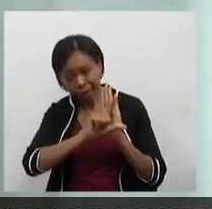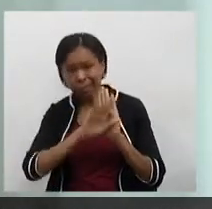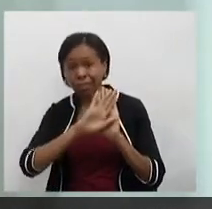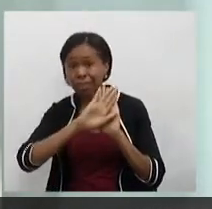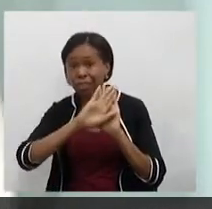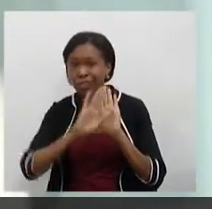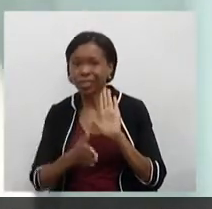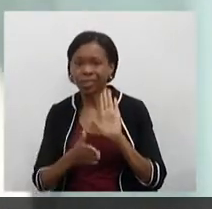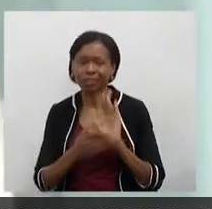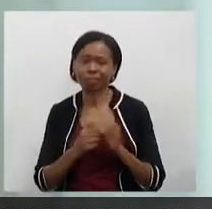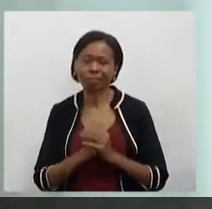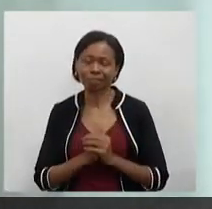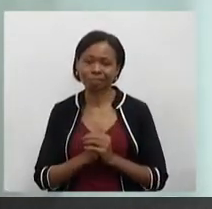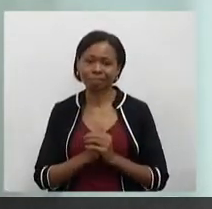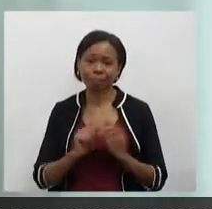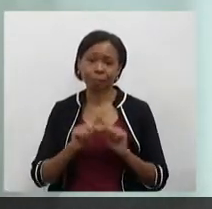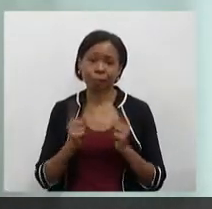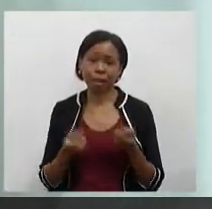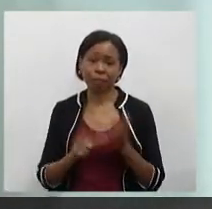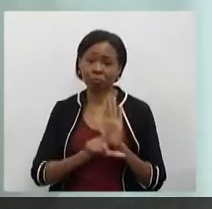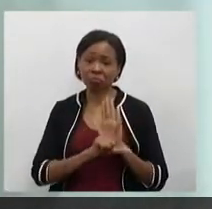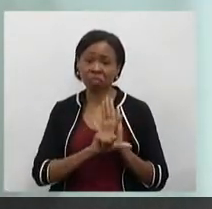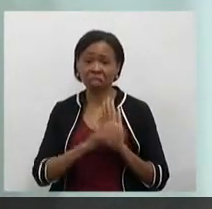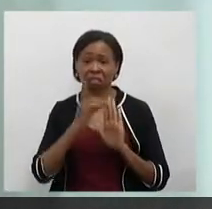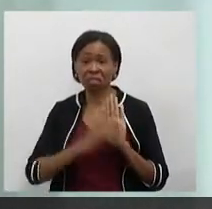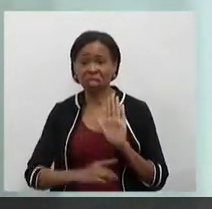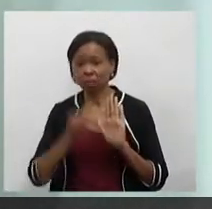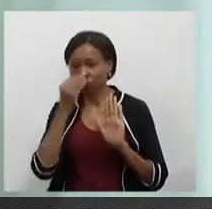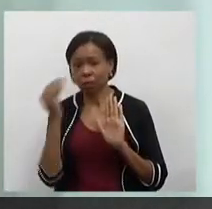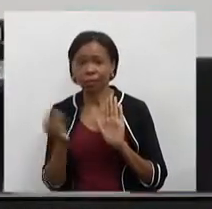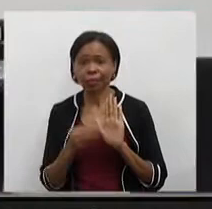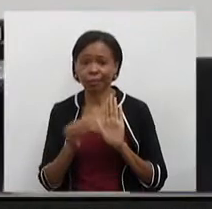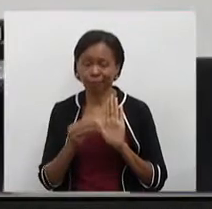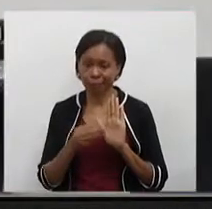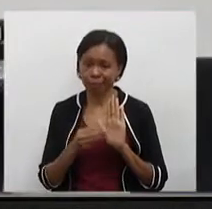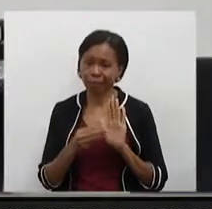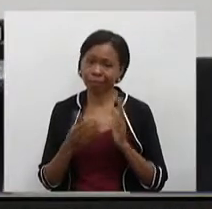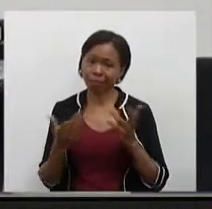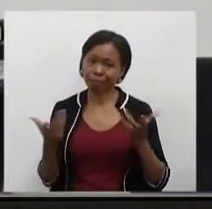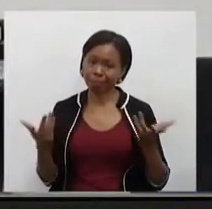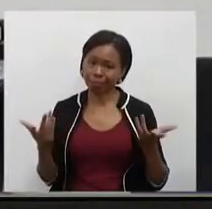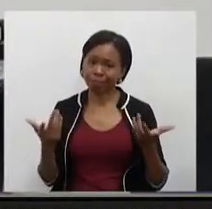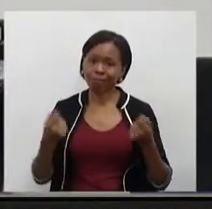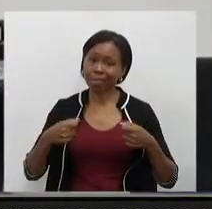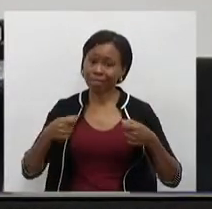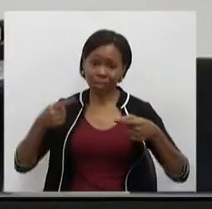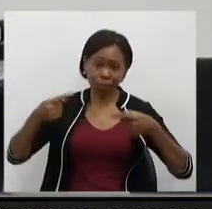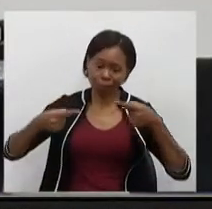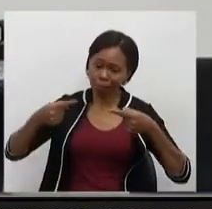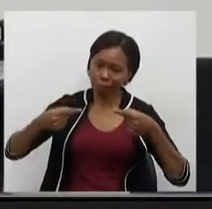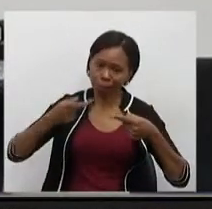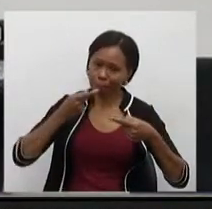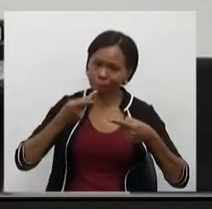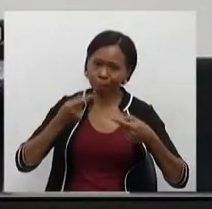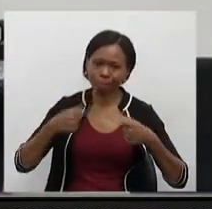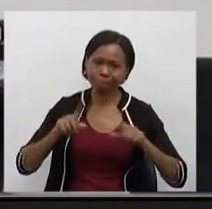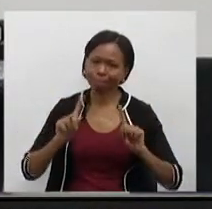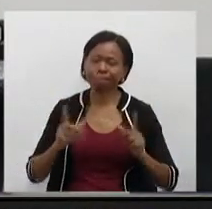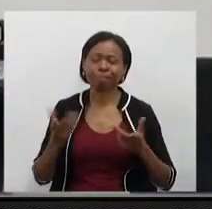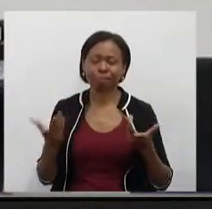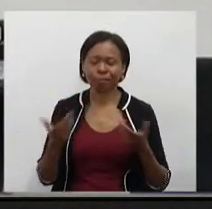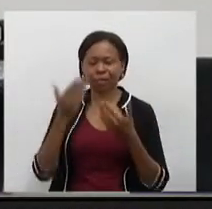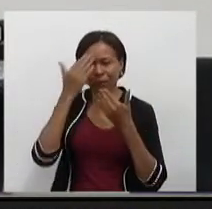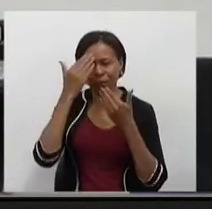totalmente desconsiderados e infringidos, sabe? Obrigado. A gente não precisaria estar precisando disso. Obrigada e boa tarde.